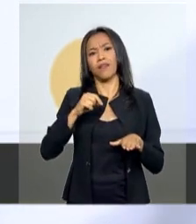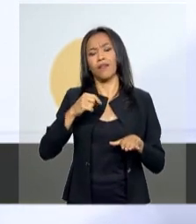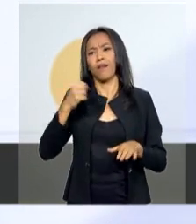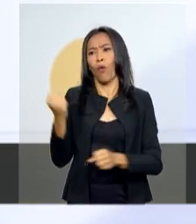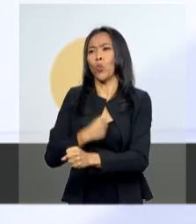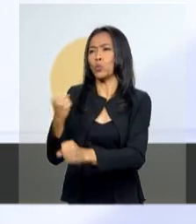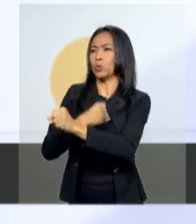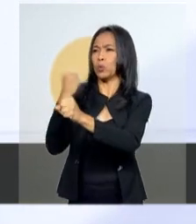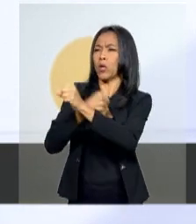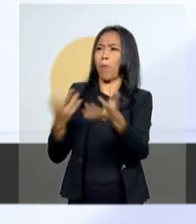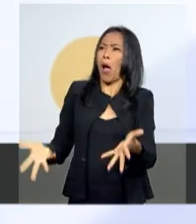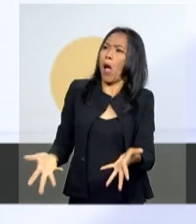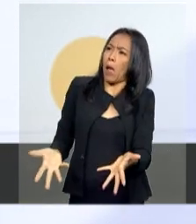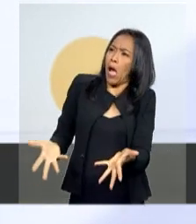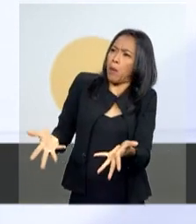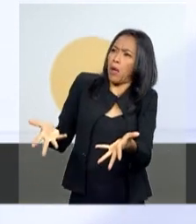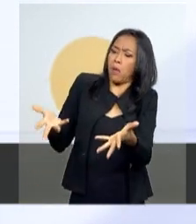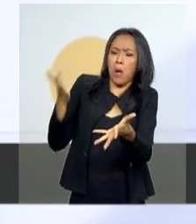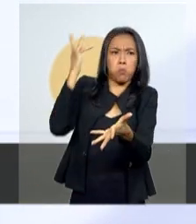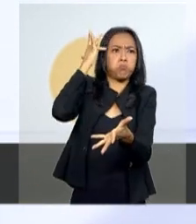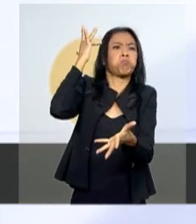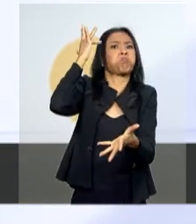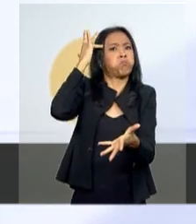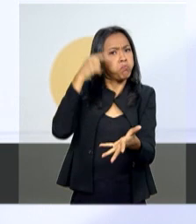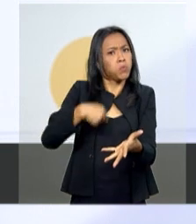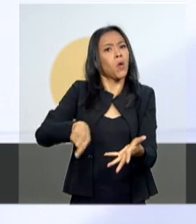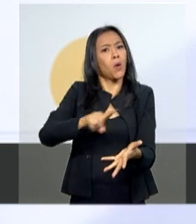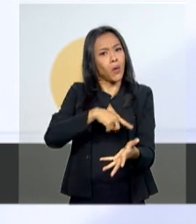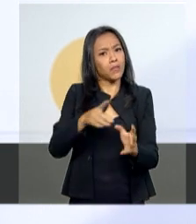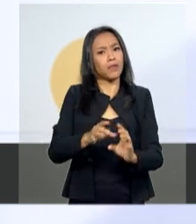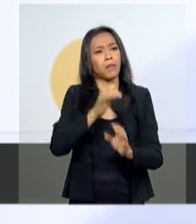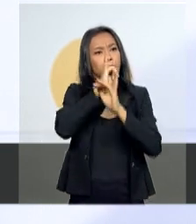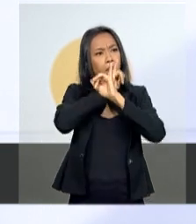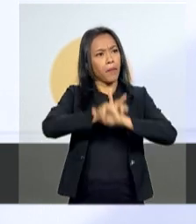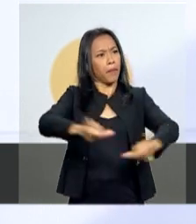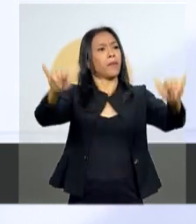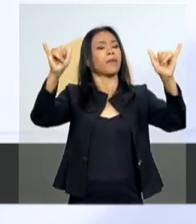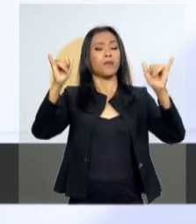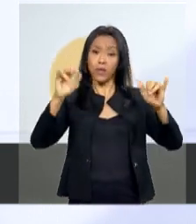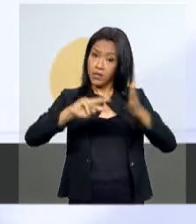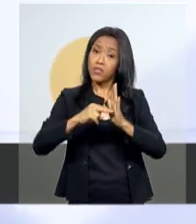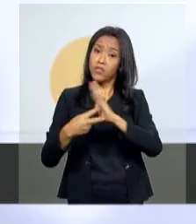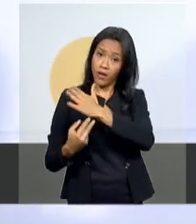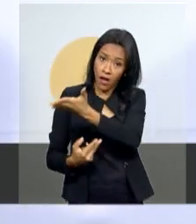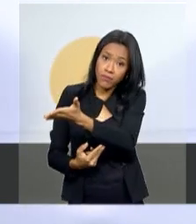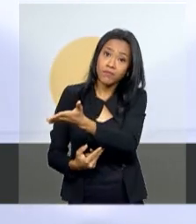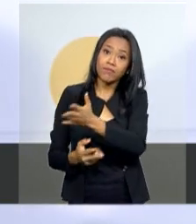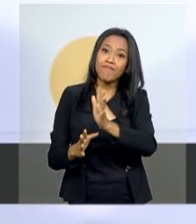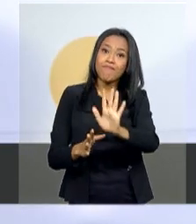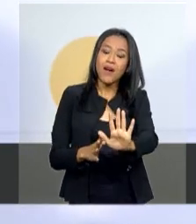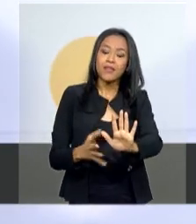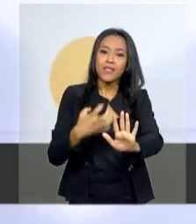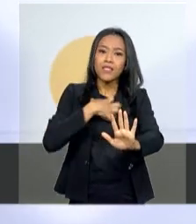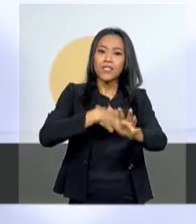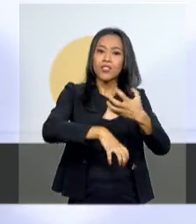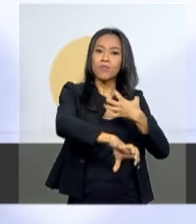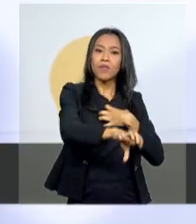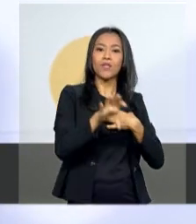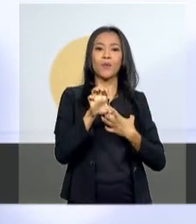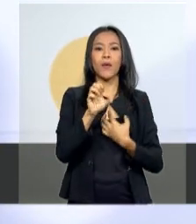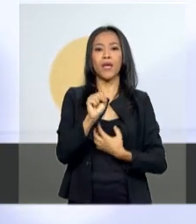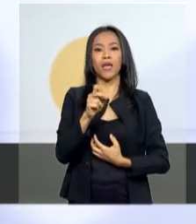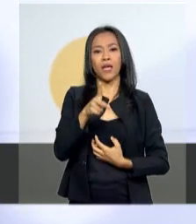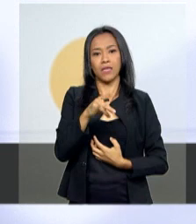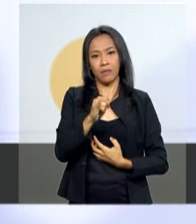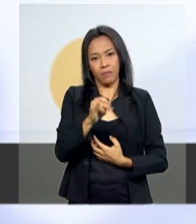até suntuosas às vezes é que tem uma grande significação mais uma obra espiritual como esta é